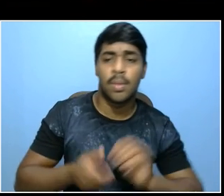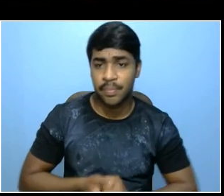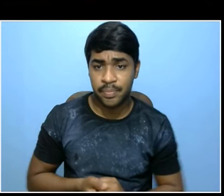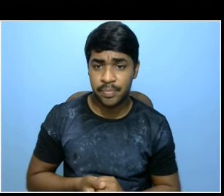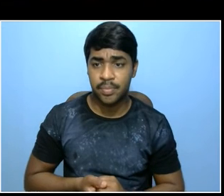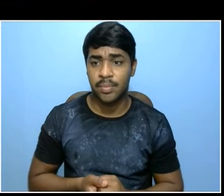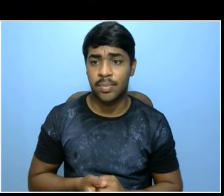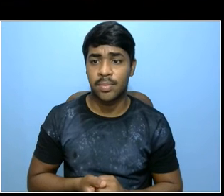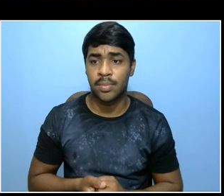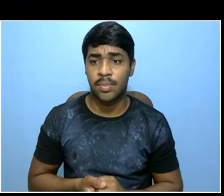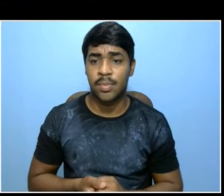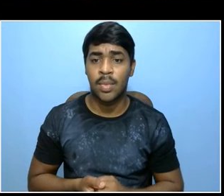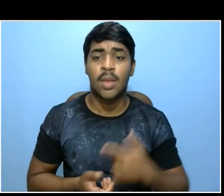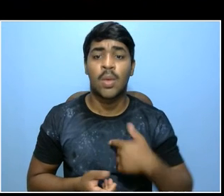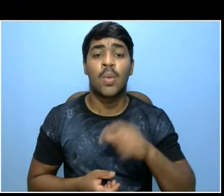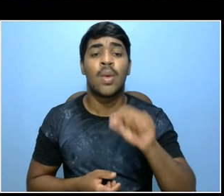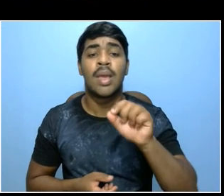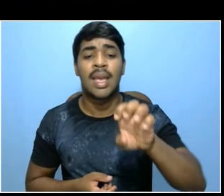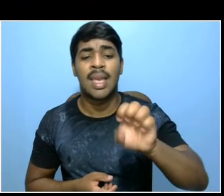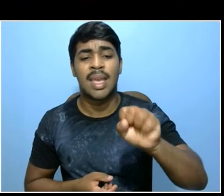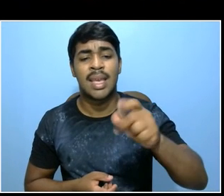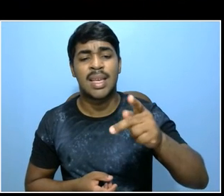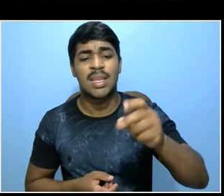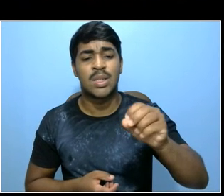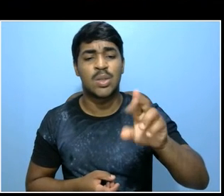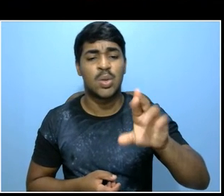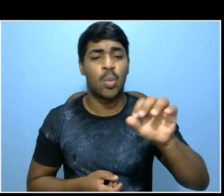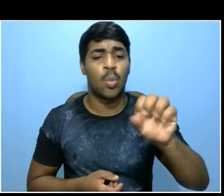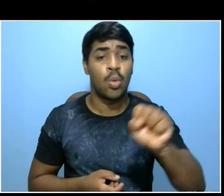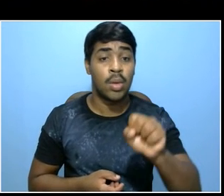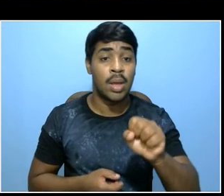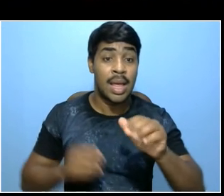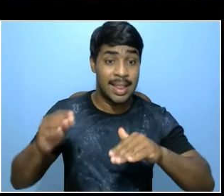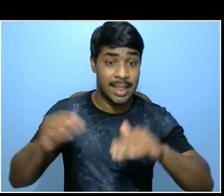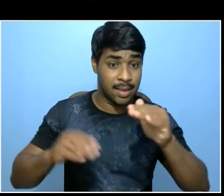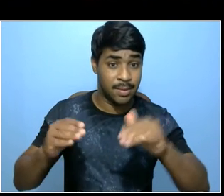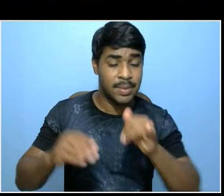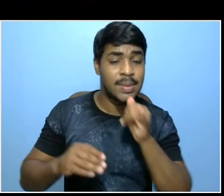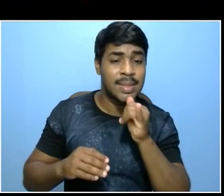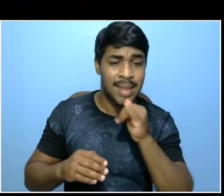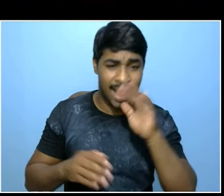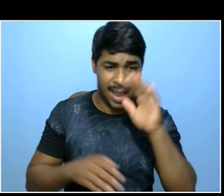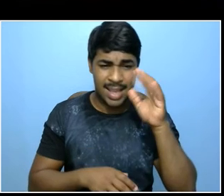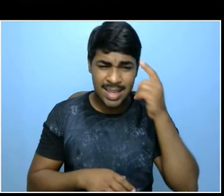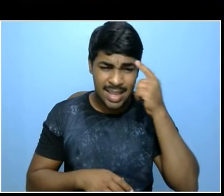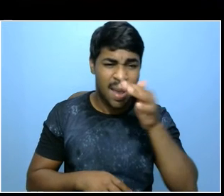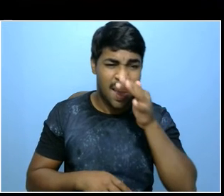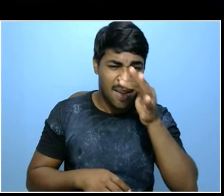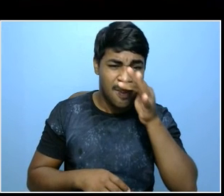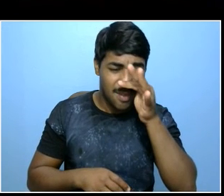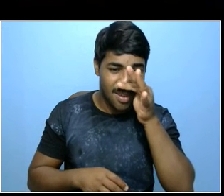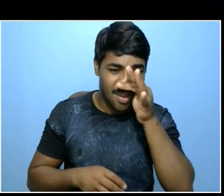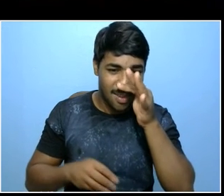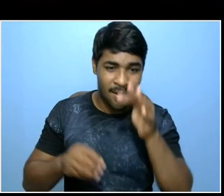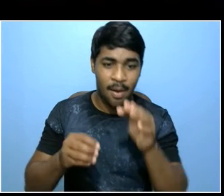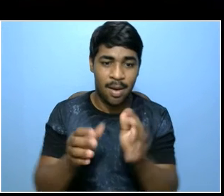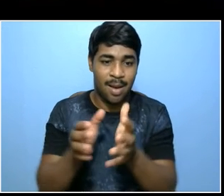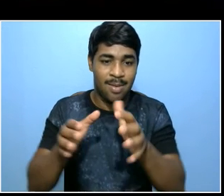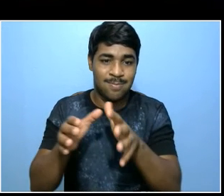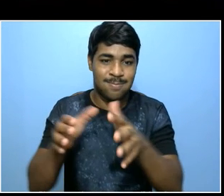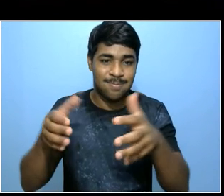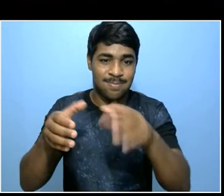reprodução por meio de esporos. Acho que vocês já devem ter observado, por exemplo, quem tem samambaia em casa, que tem uma época que ela fica com esses